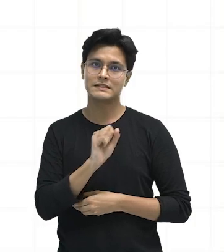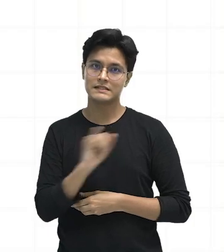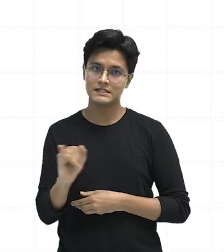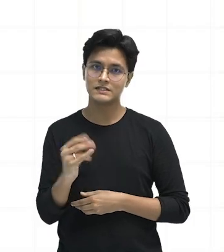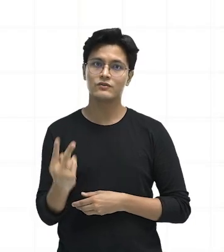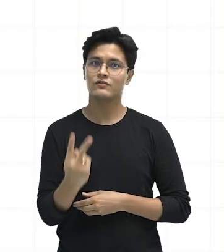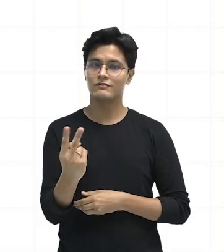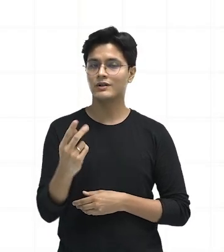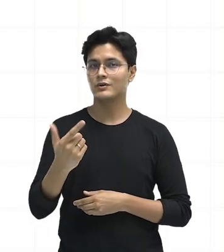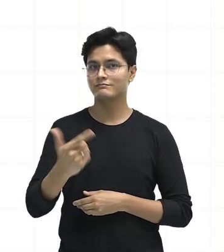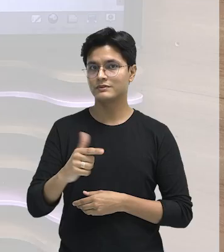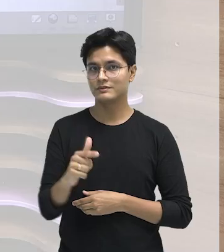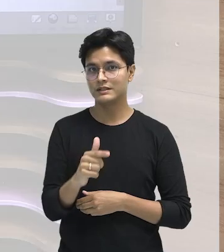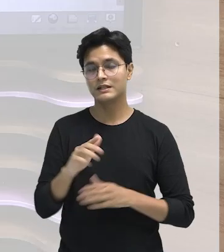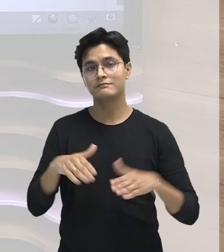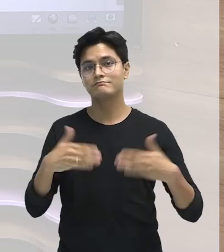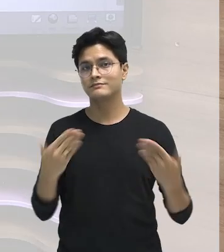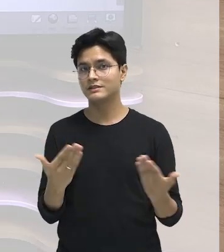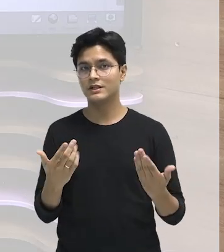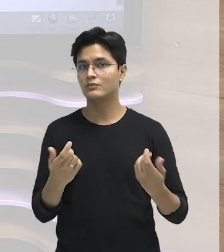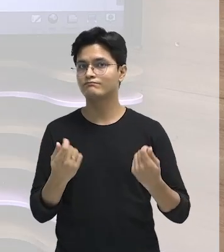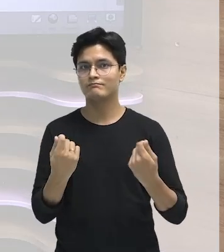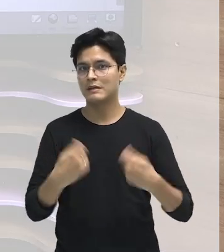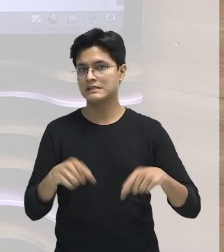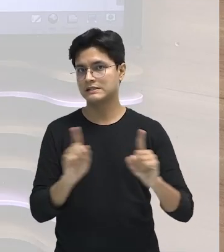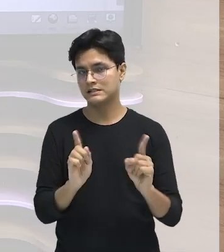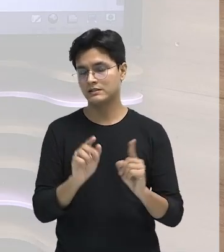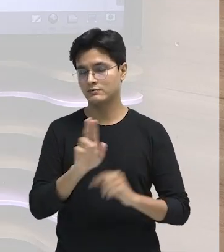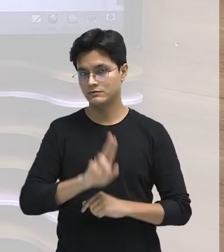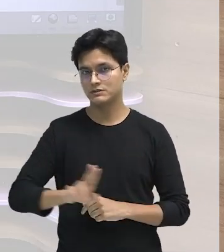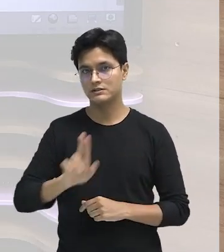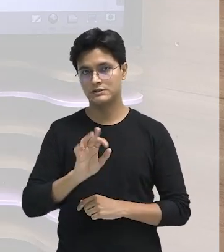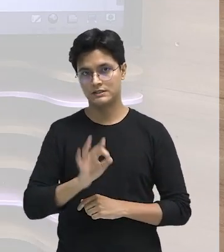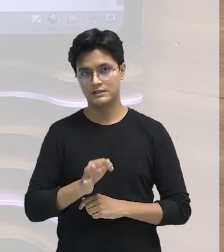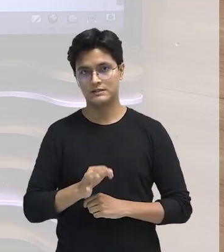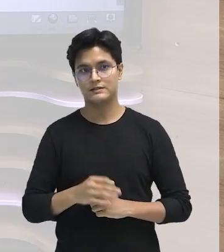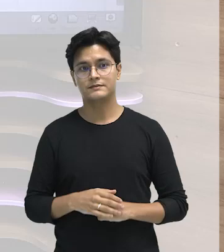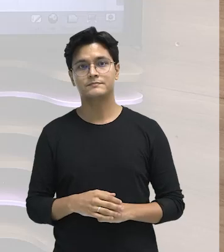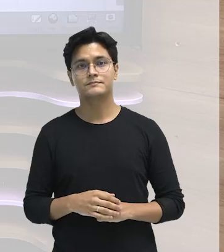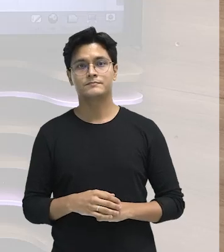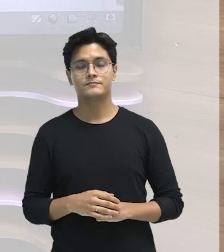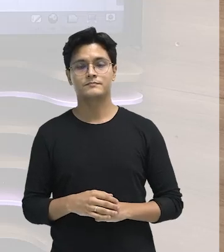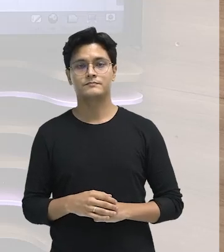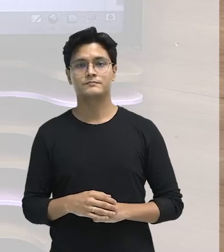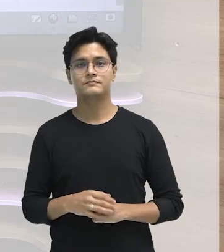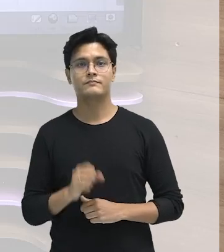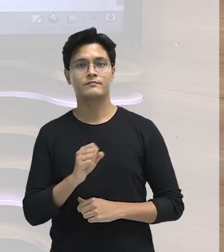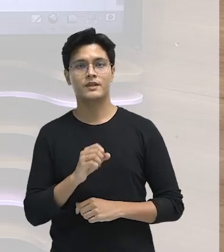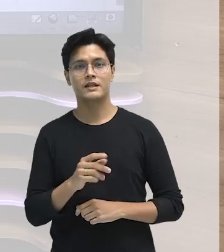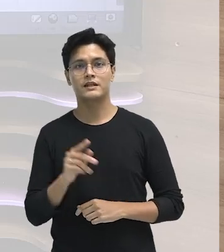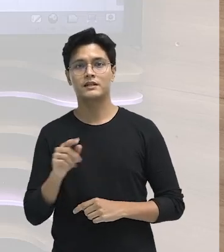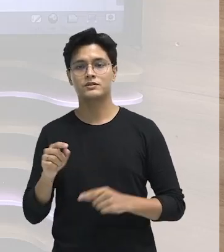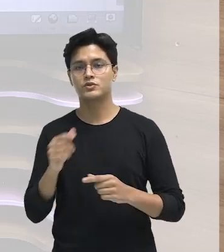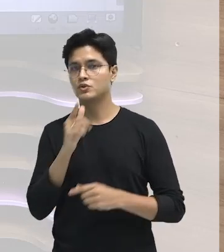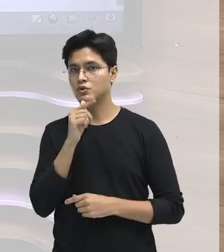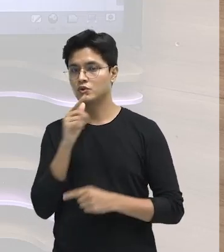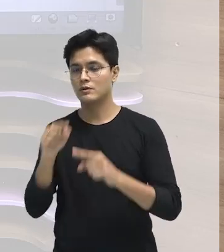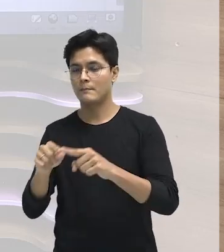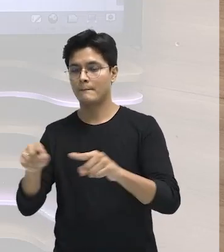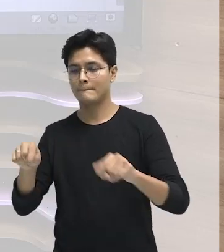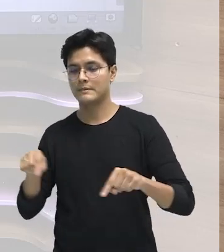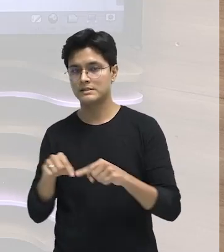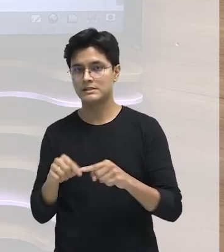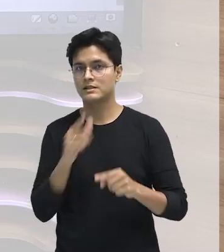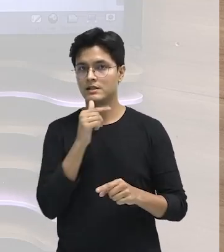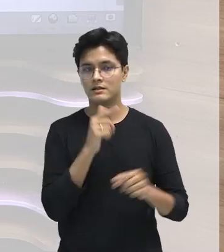de a gente trabalhar com valores que não aparecem para a gente, tá bom? Como a questão diz que as duas piscinas, do